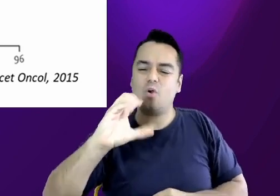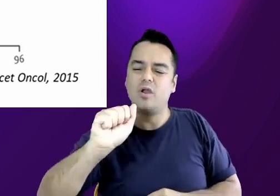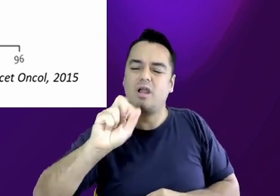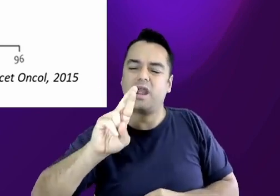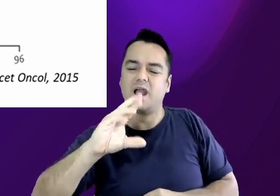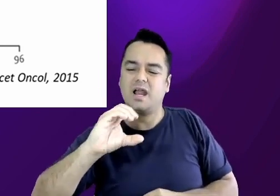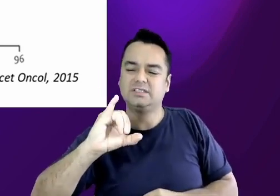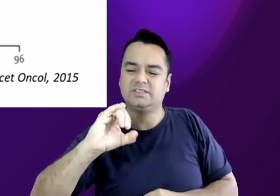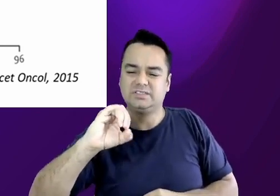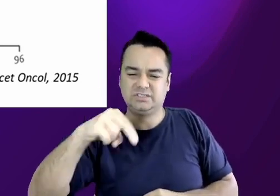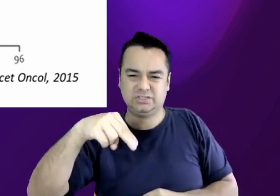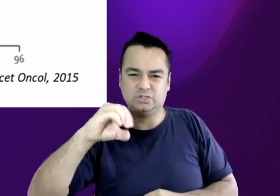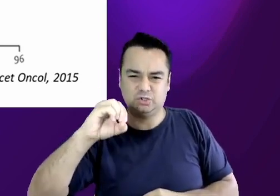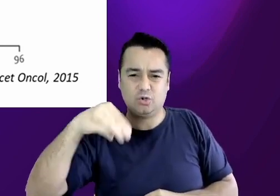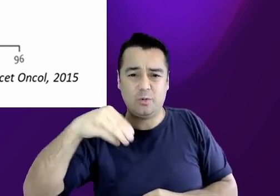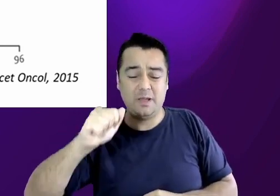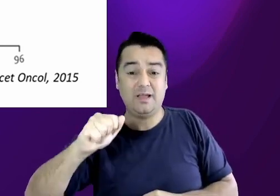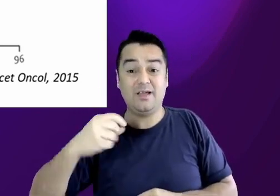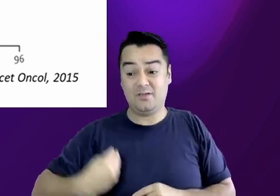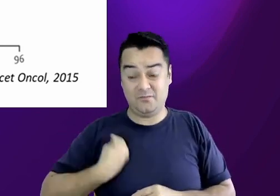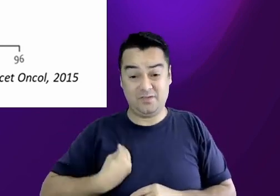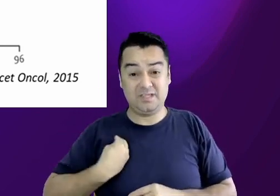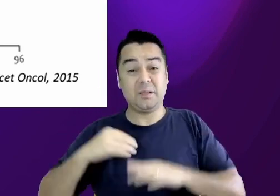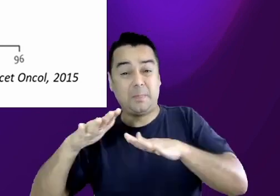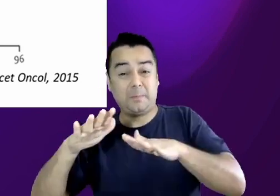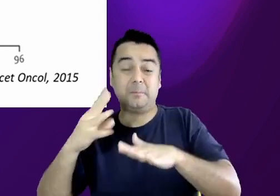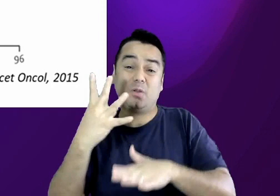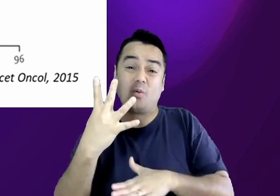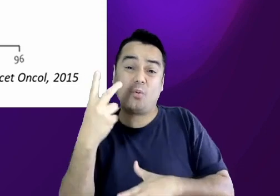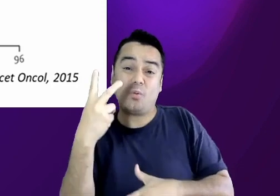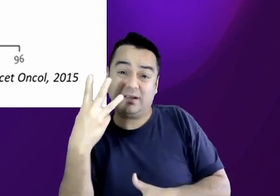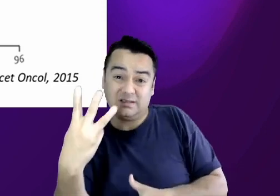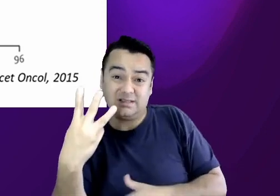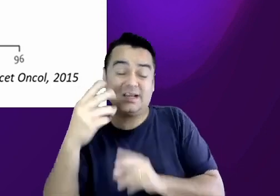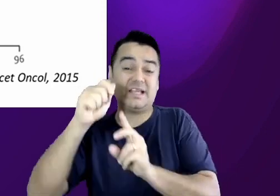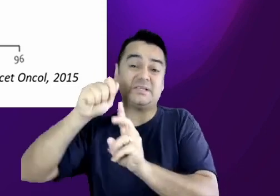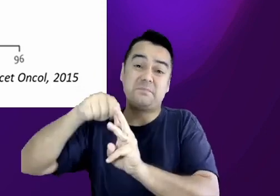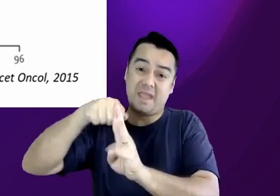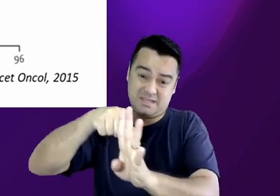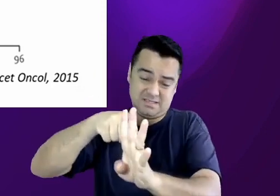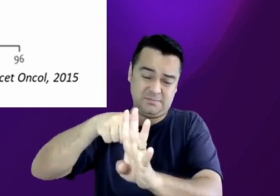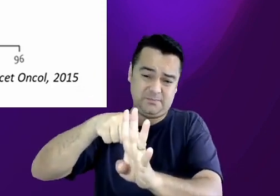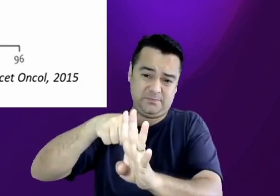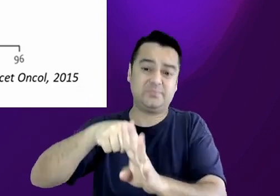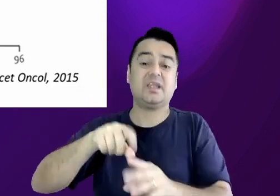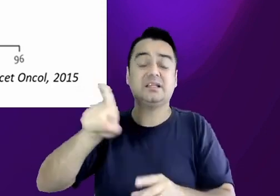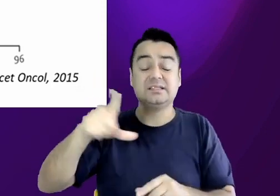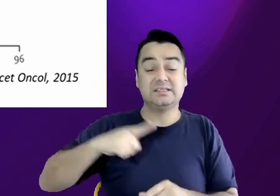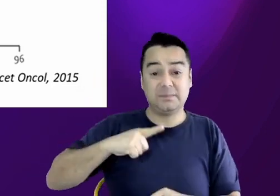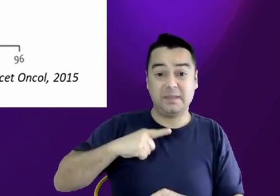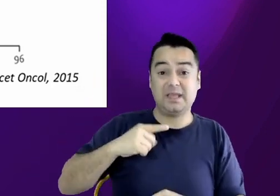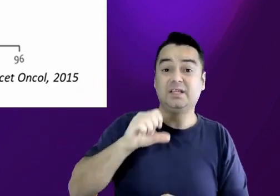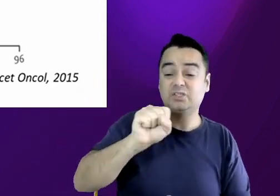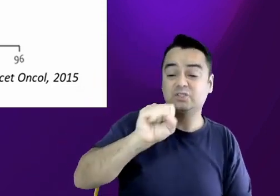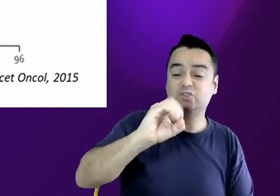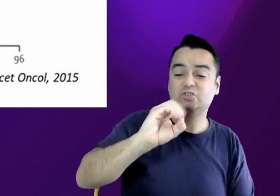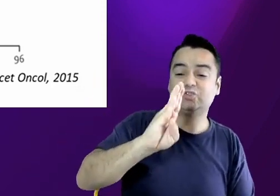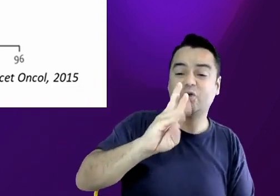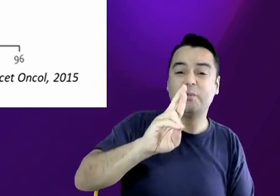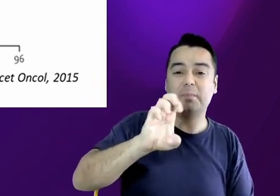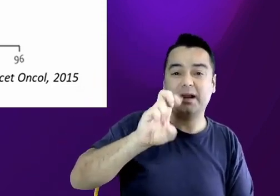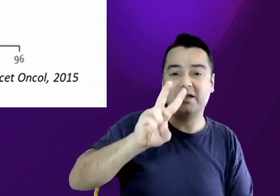de sobrevida desses pacientes foi de 43 meses e a sobrevida em 5 anos foi